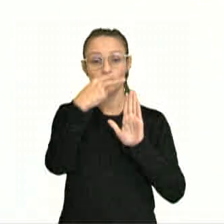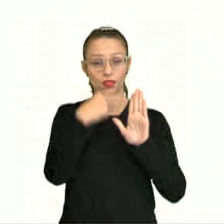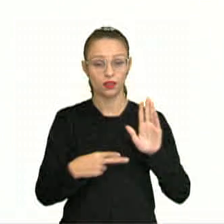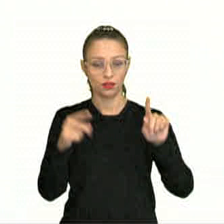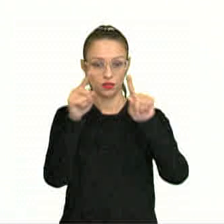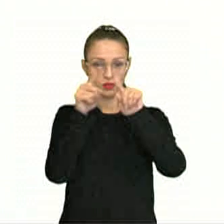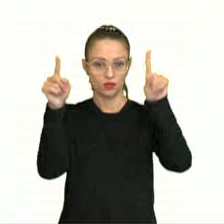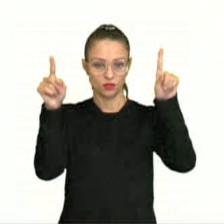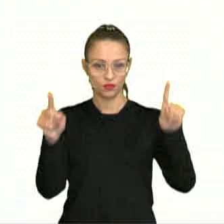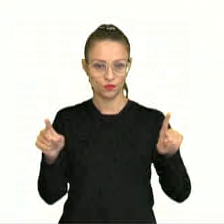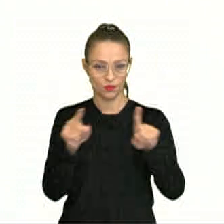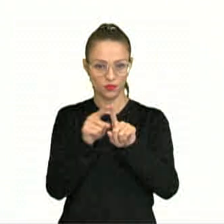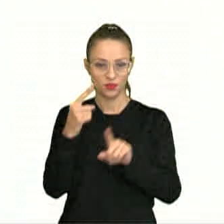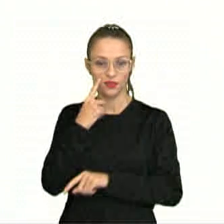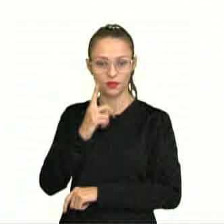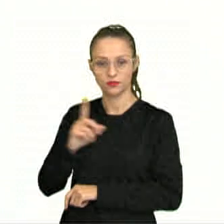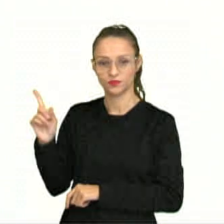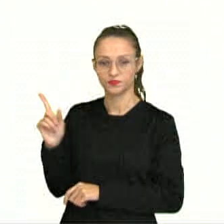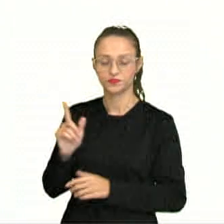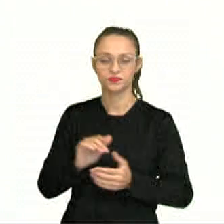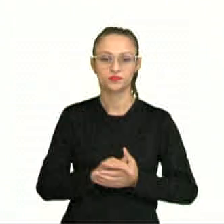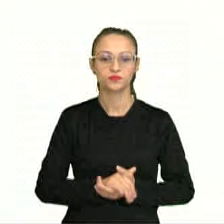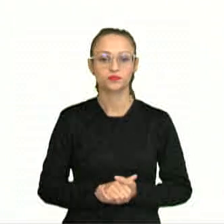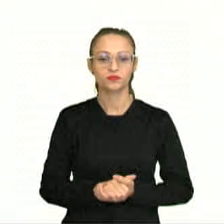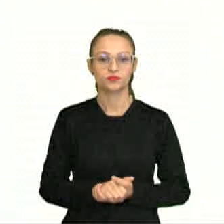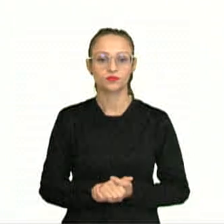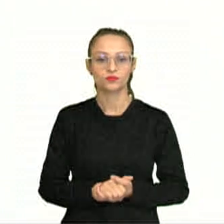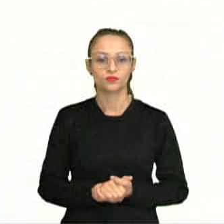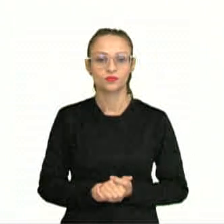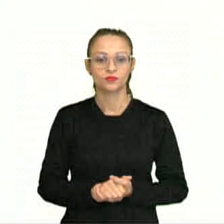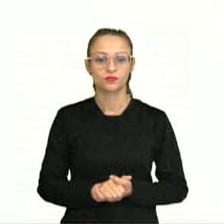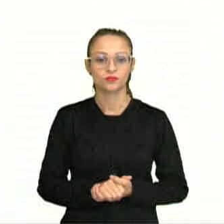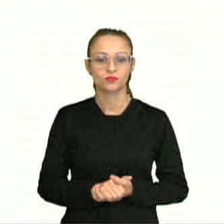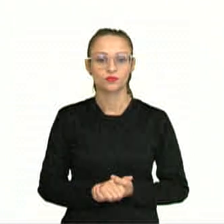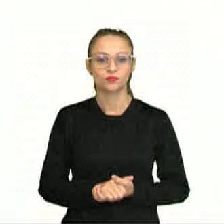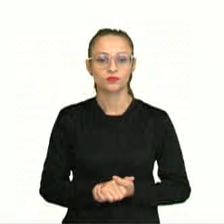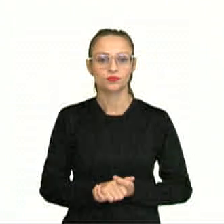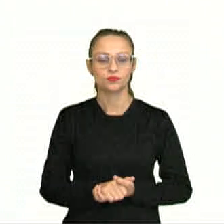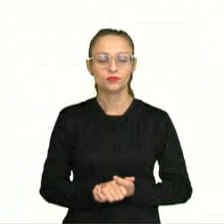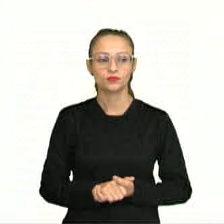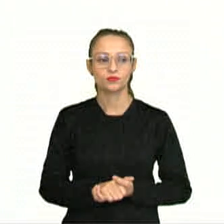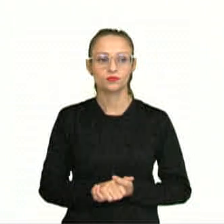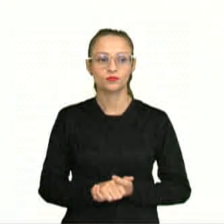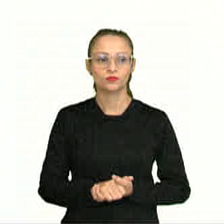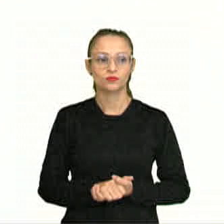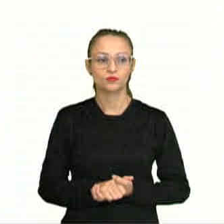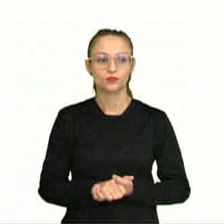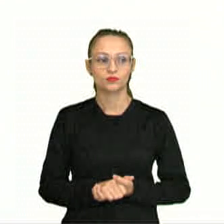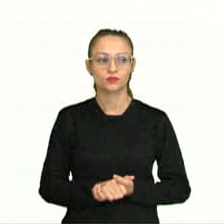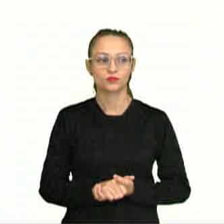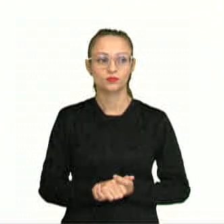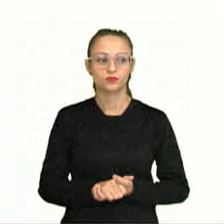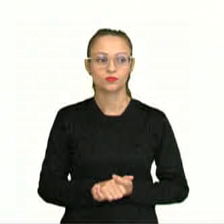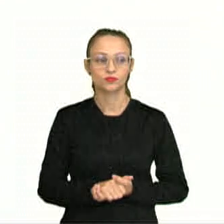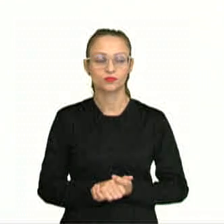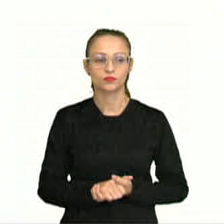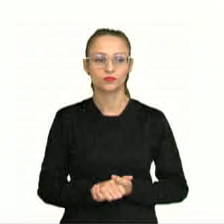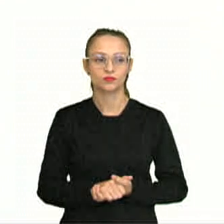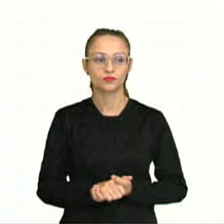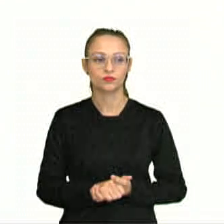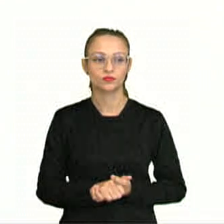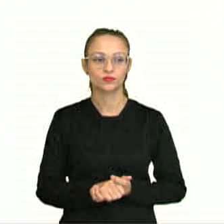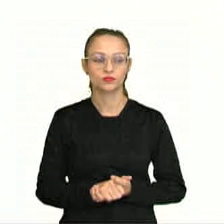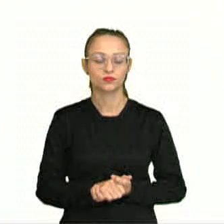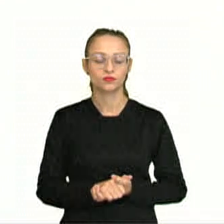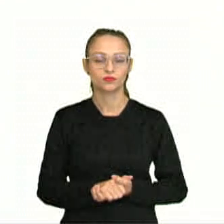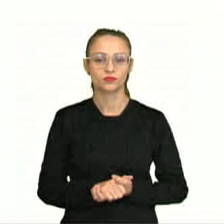Algunos estudios demuestran que durante la adolescencia es más importante